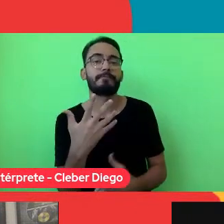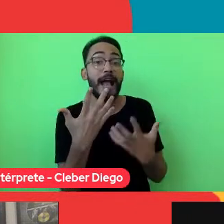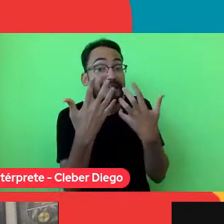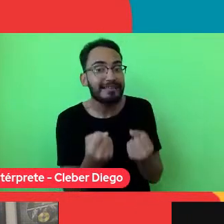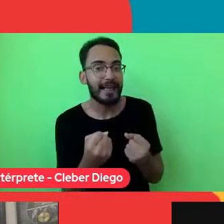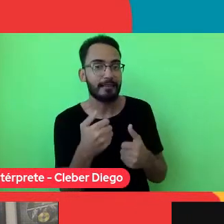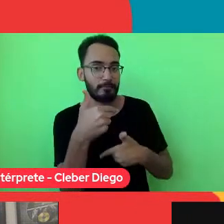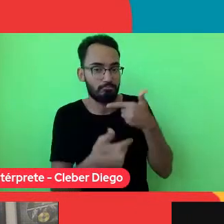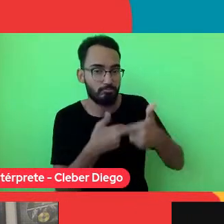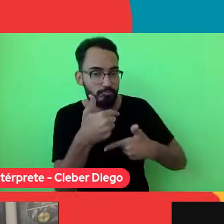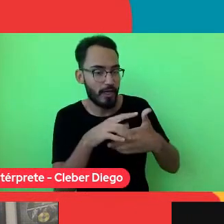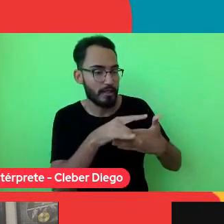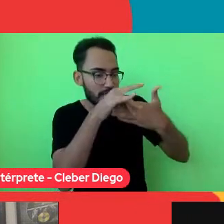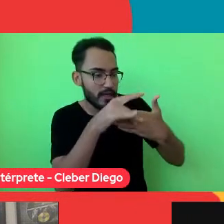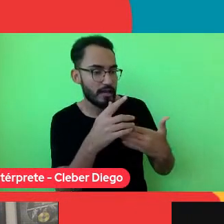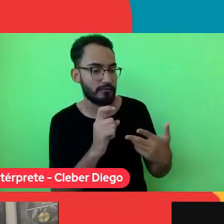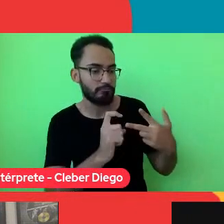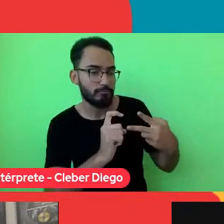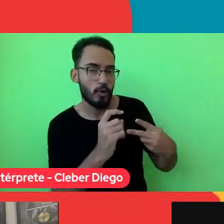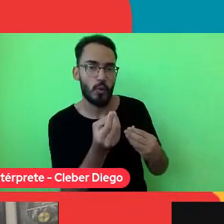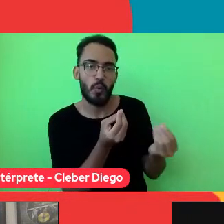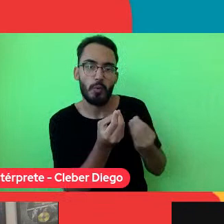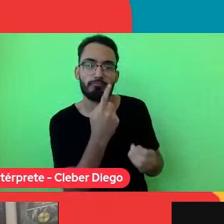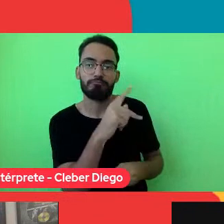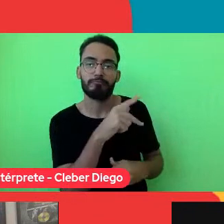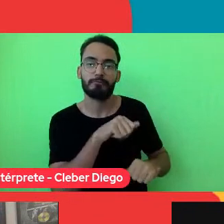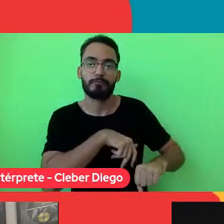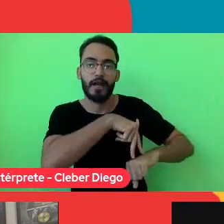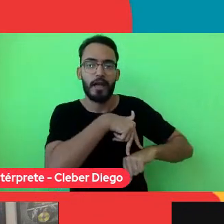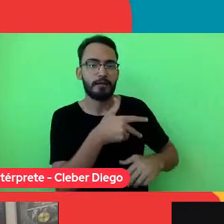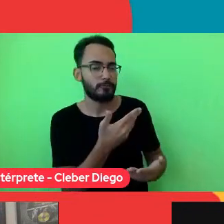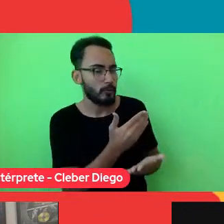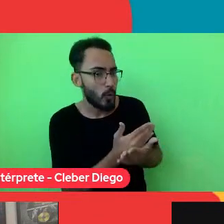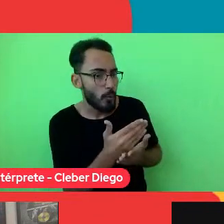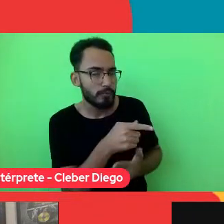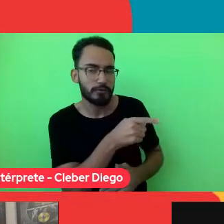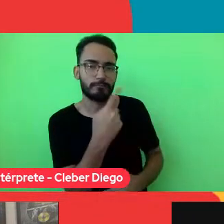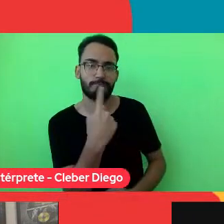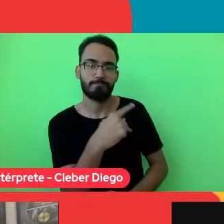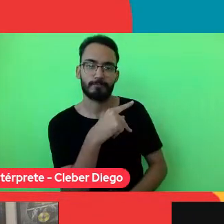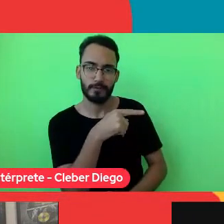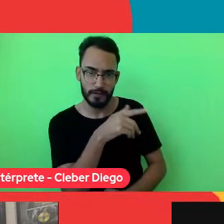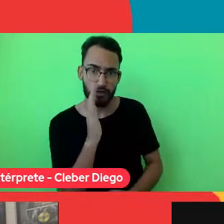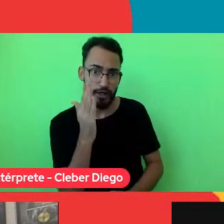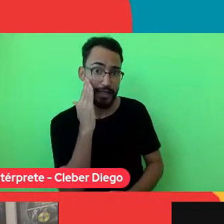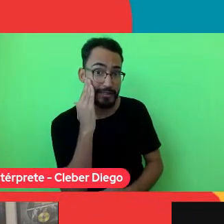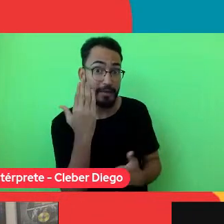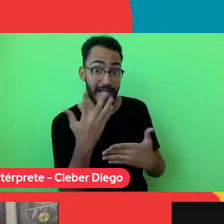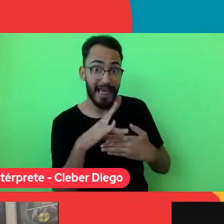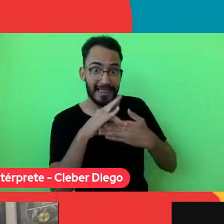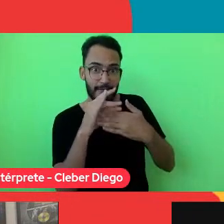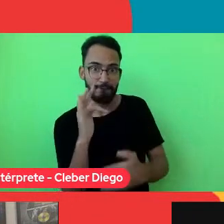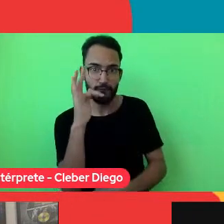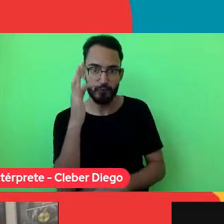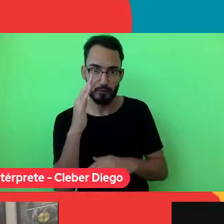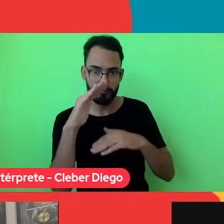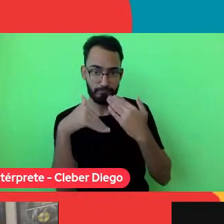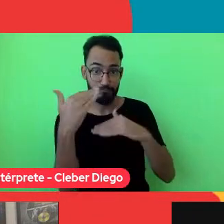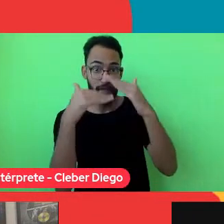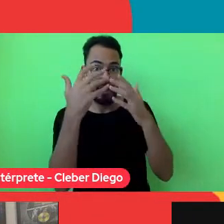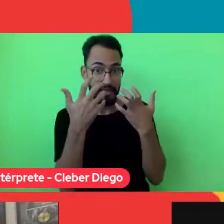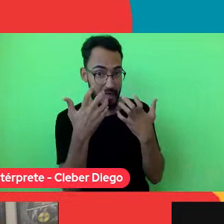papel de liderança na sua carreira? Quando você começou a sua carreira, você já sabia que você queria ser líder? Conta um pouquinho para a